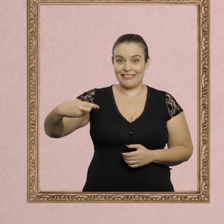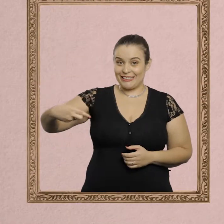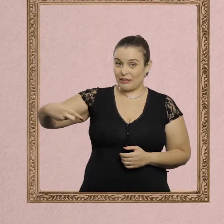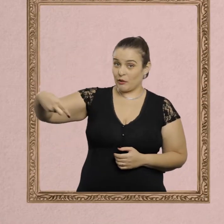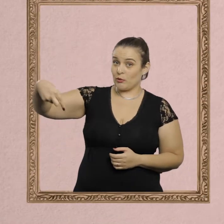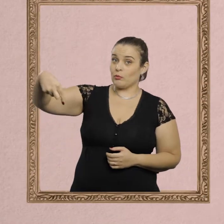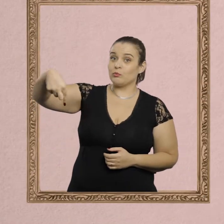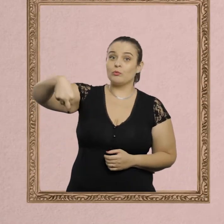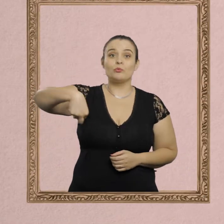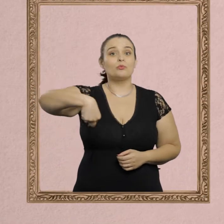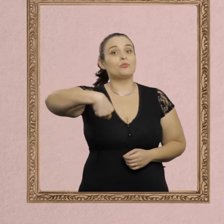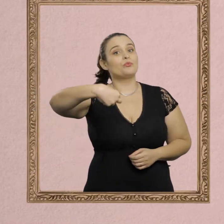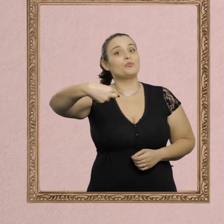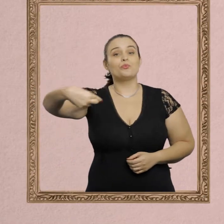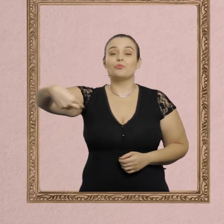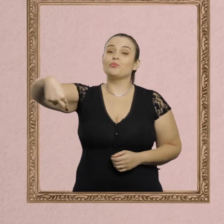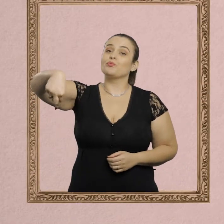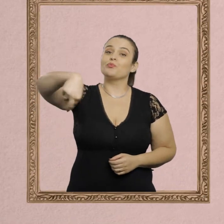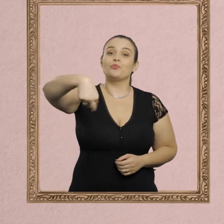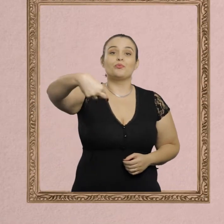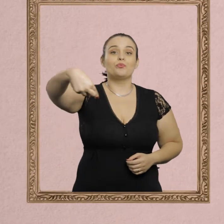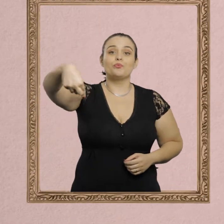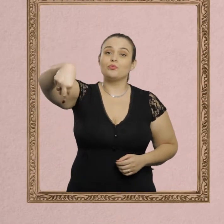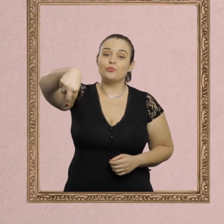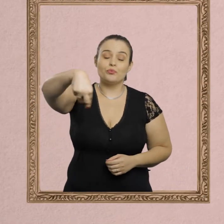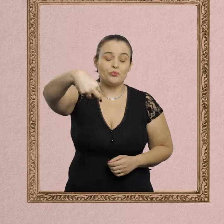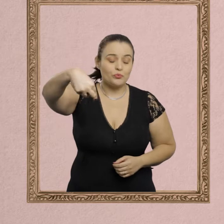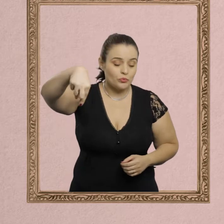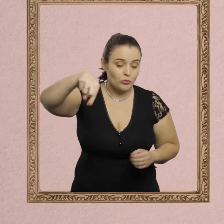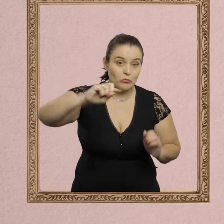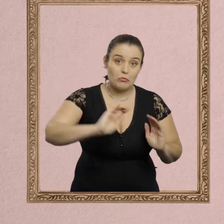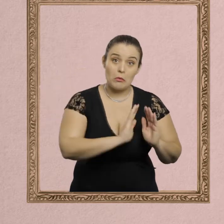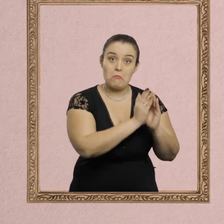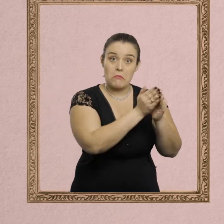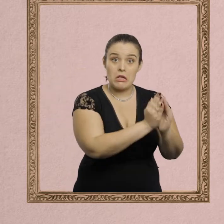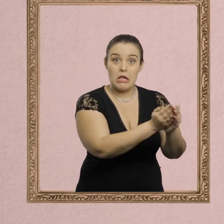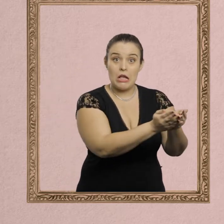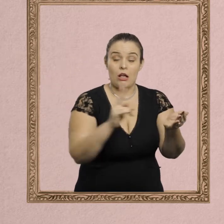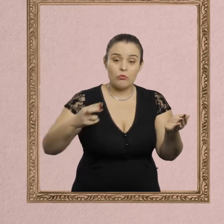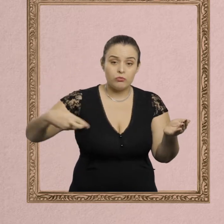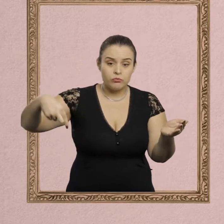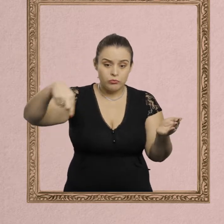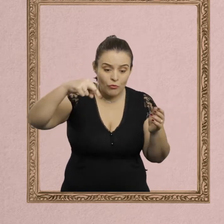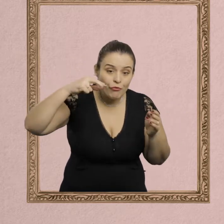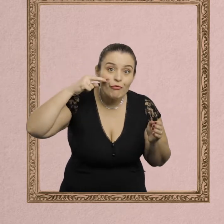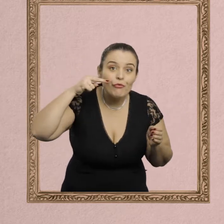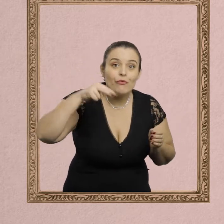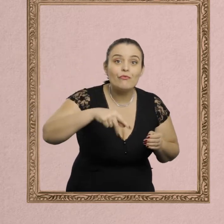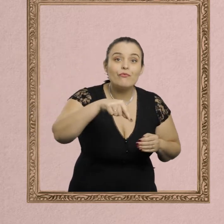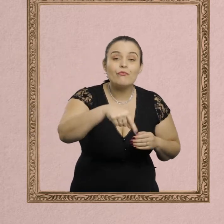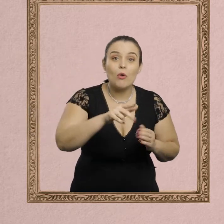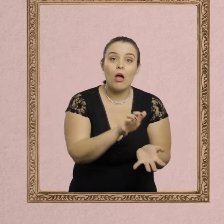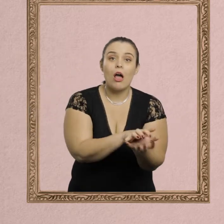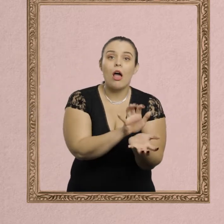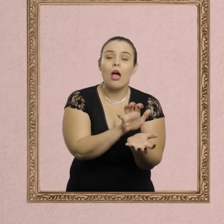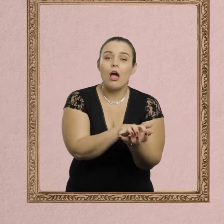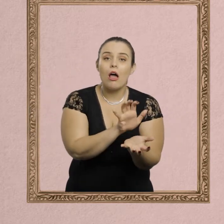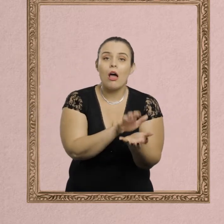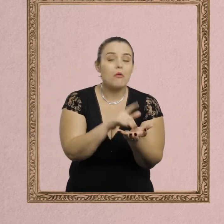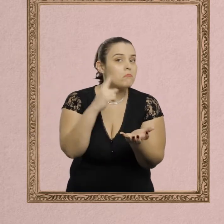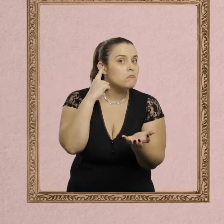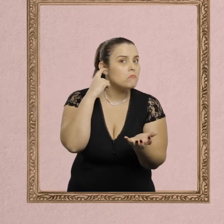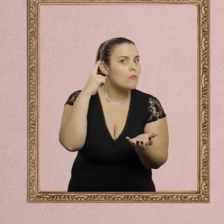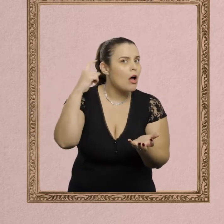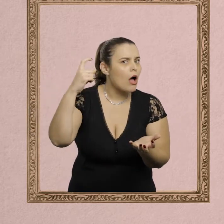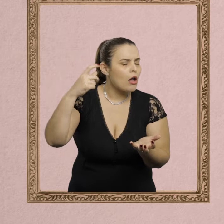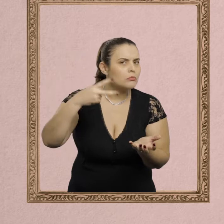Quando estava a caminho do navio pirata, Peter passou perto do crocodilo. Só depois de um tempo é que Peter percebeu